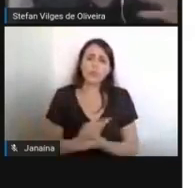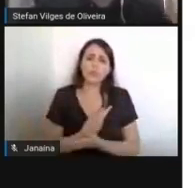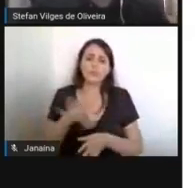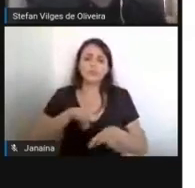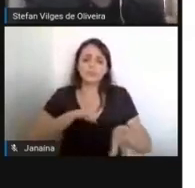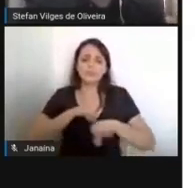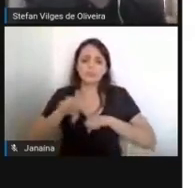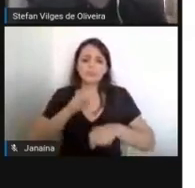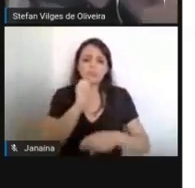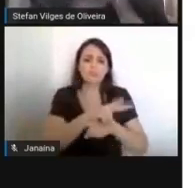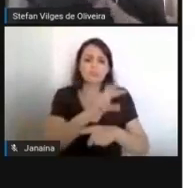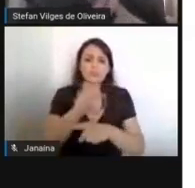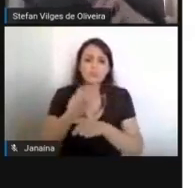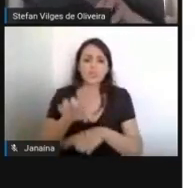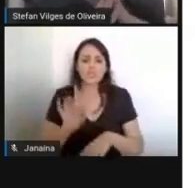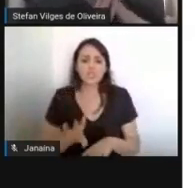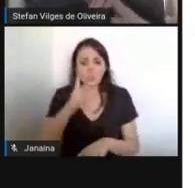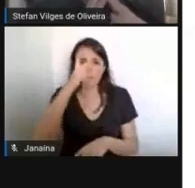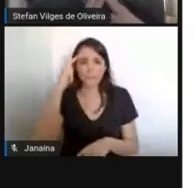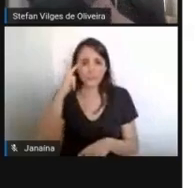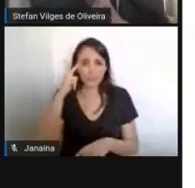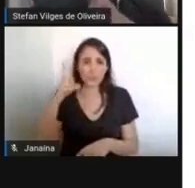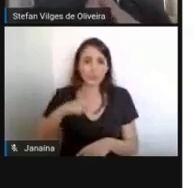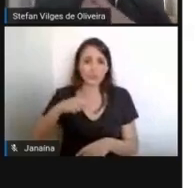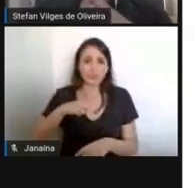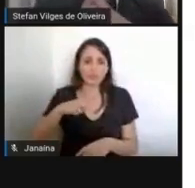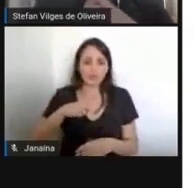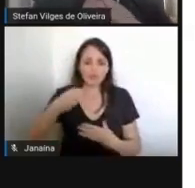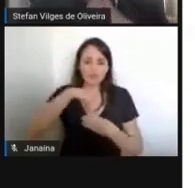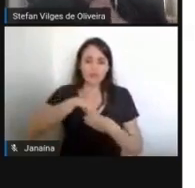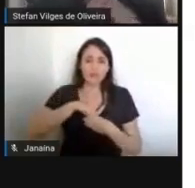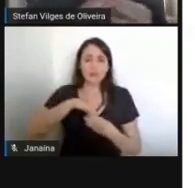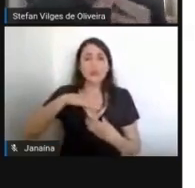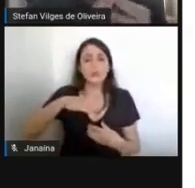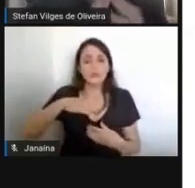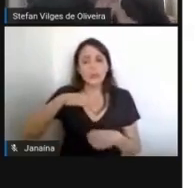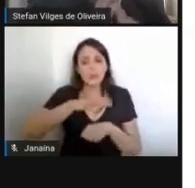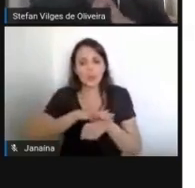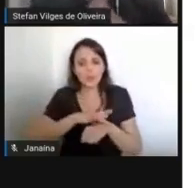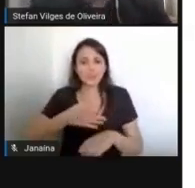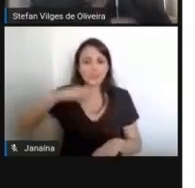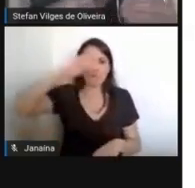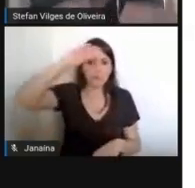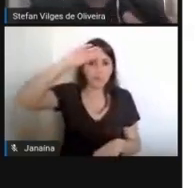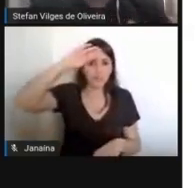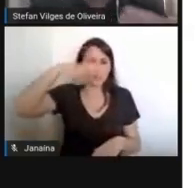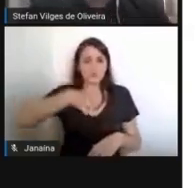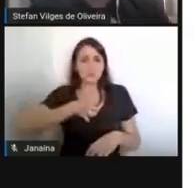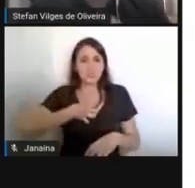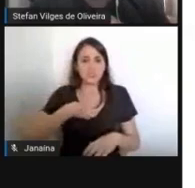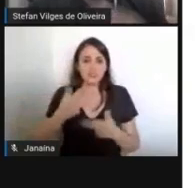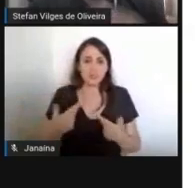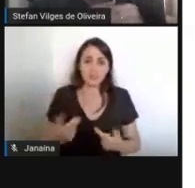seriam só pacientes doentes com a viremia, com febre, com sinais e sintomas da doença, ou se a